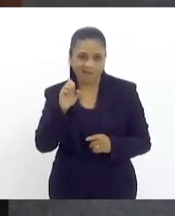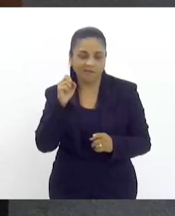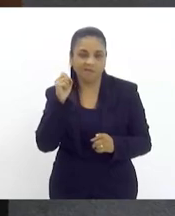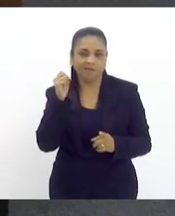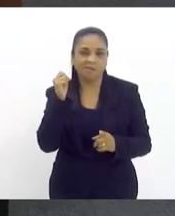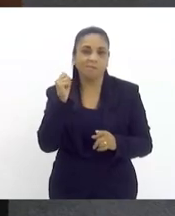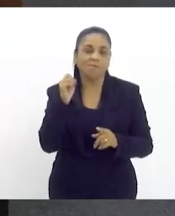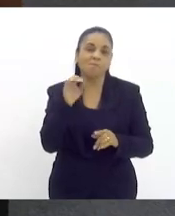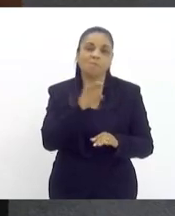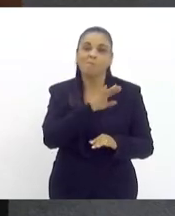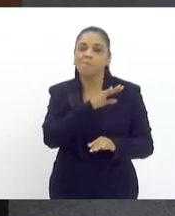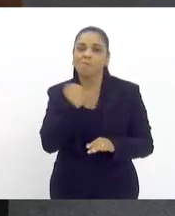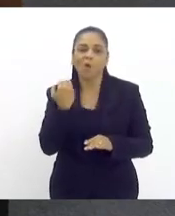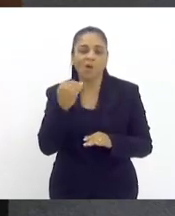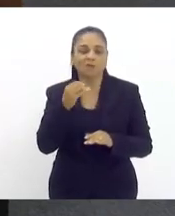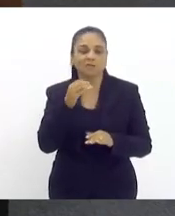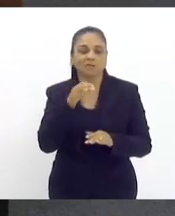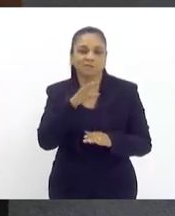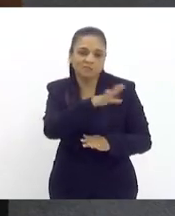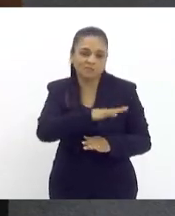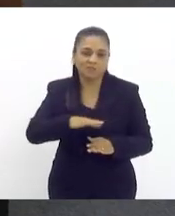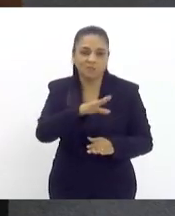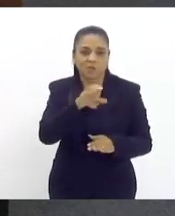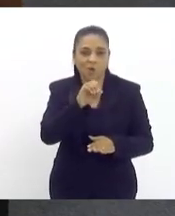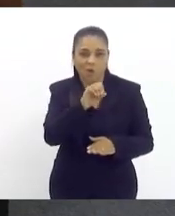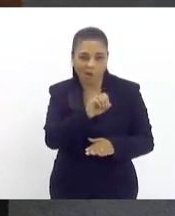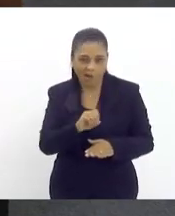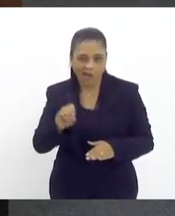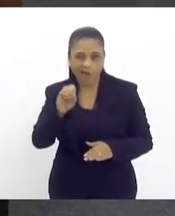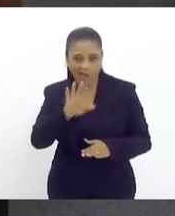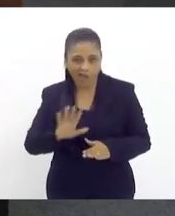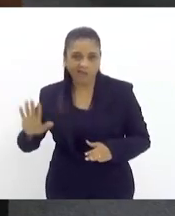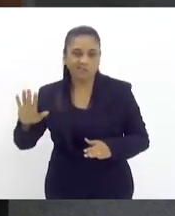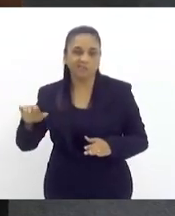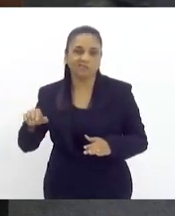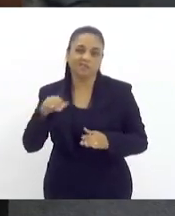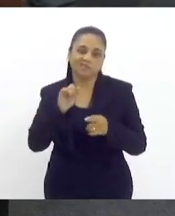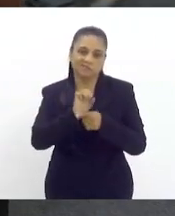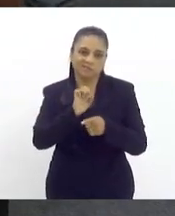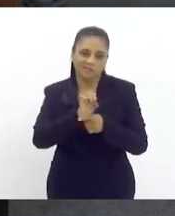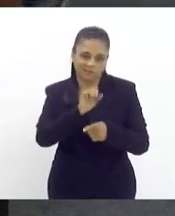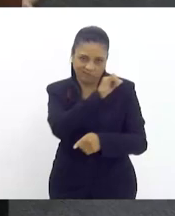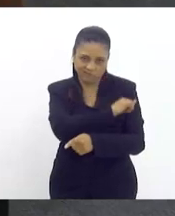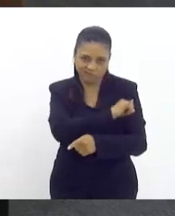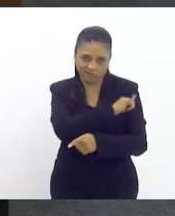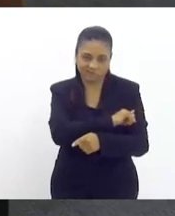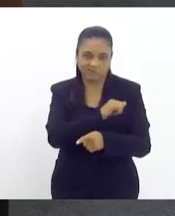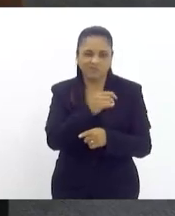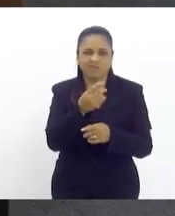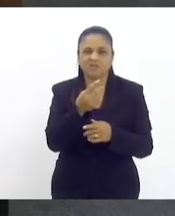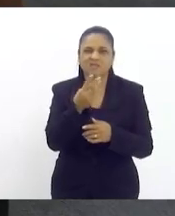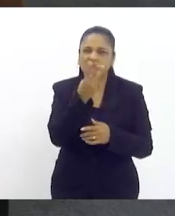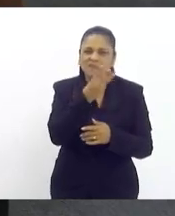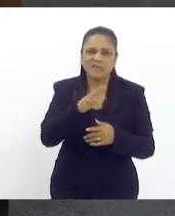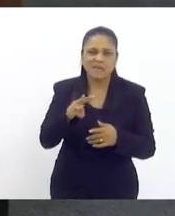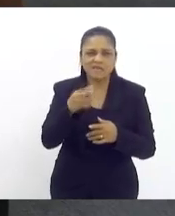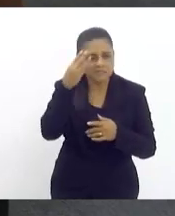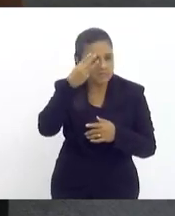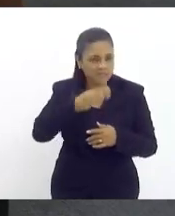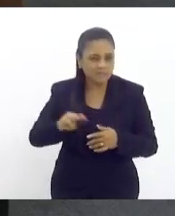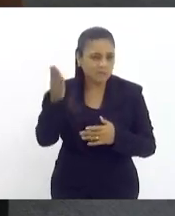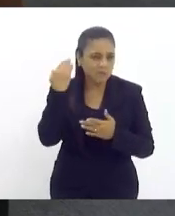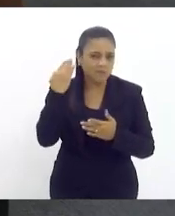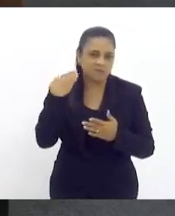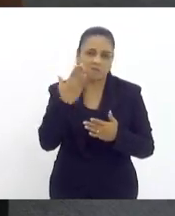na zona oeste do Rio de Janeiro na última nas duas duas três semanas atrás na frente do seu filho